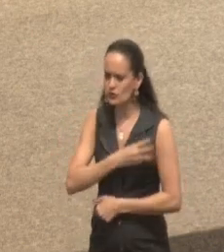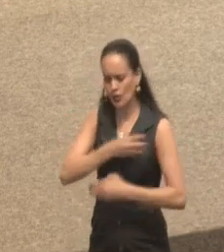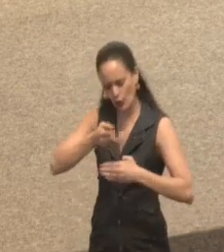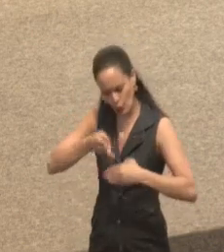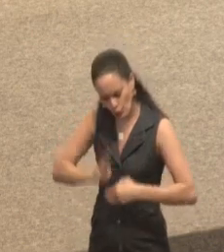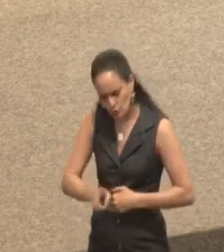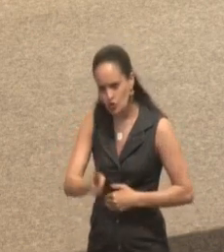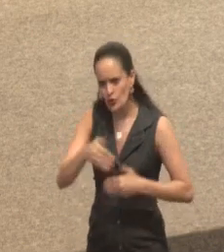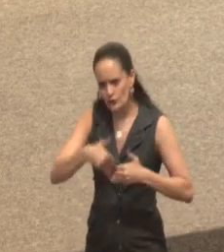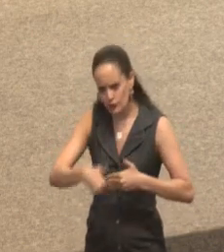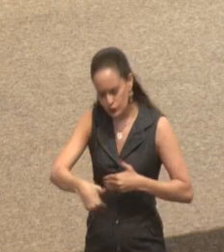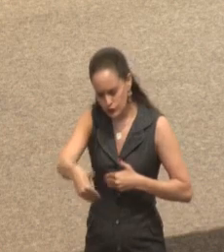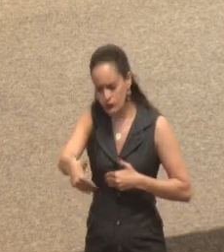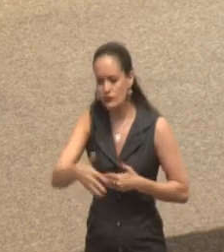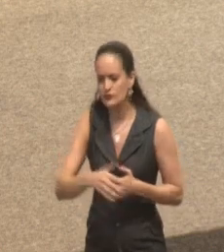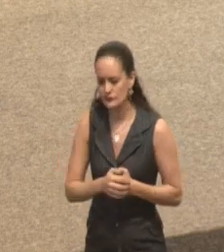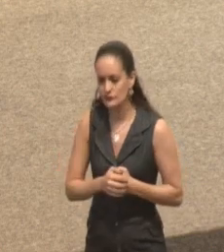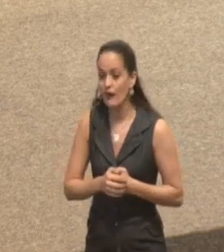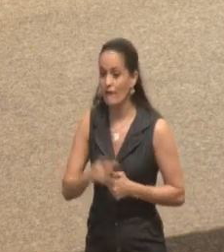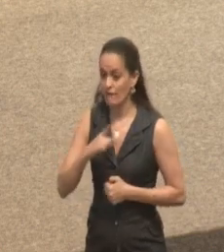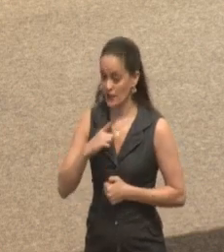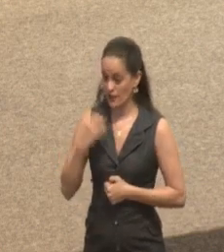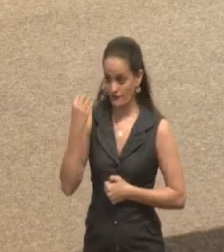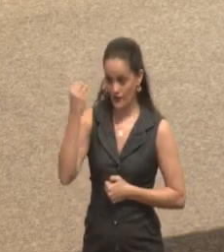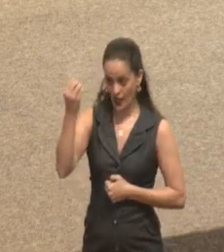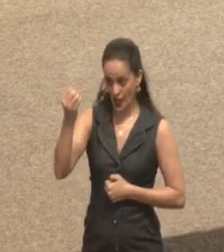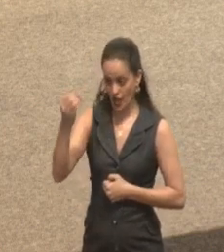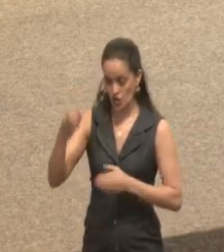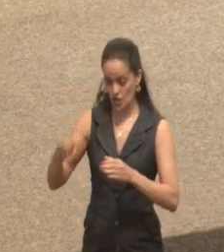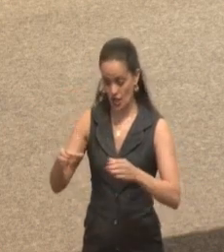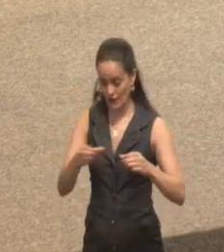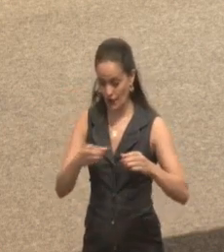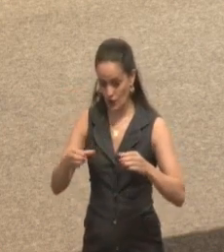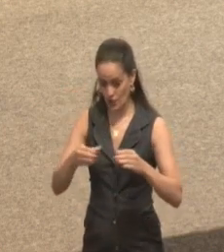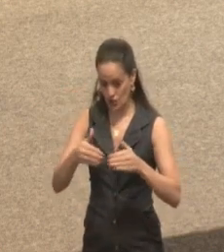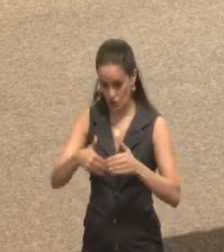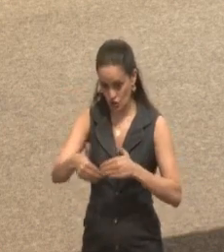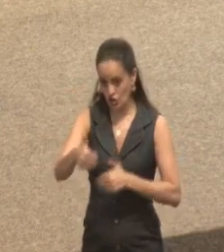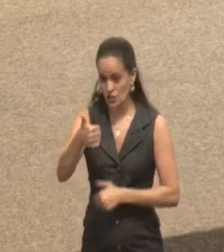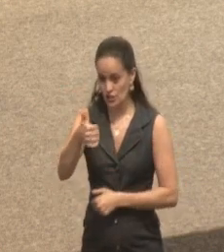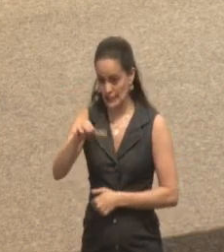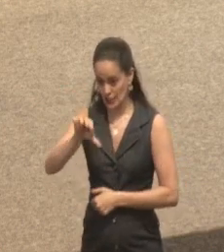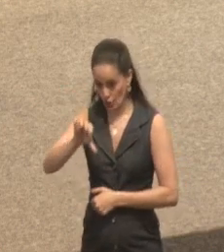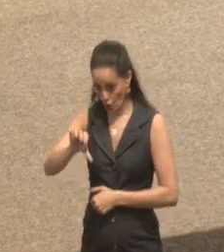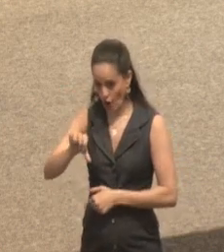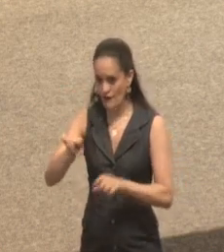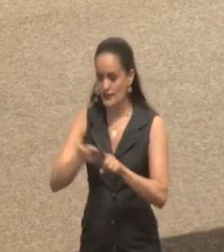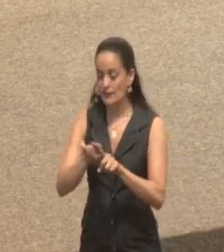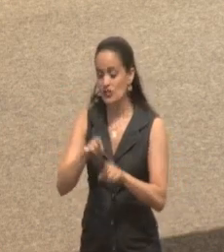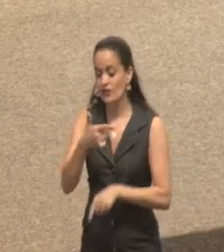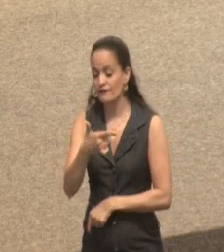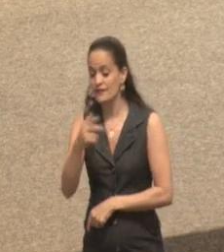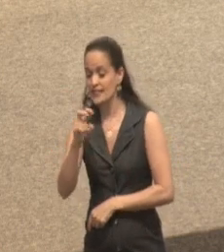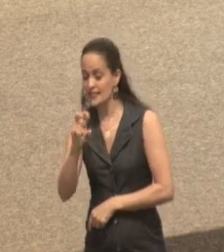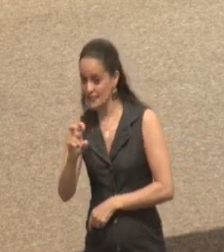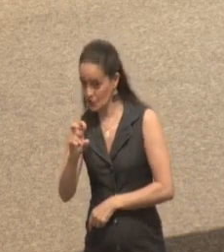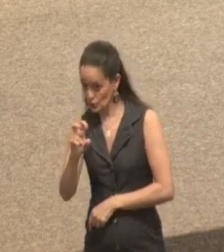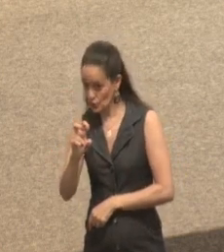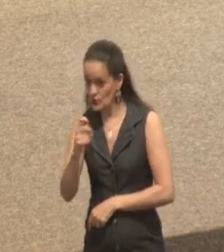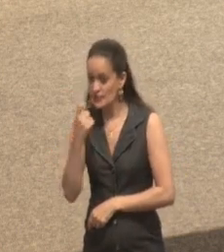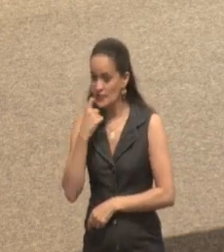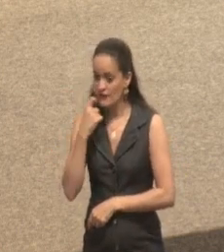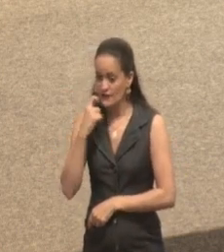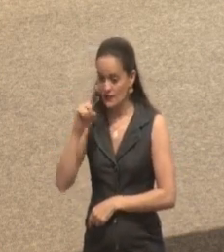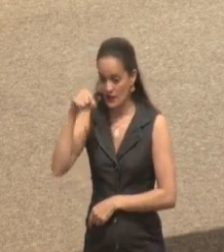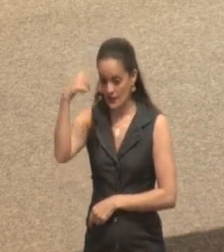Nós teremos a viagem a Cavalcante no próximo dia 19, no dia 25, sexta-feira, 20 horas,